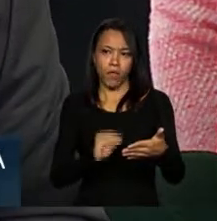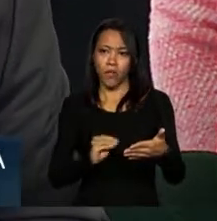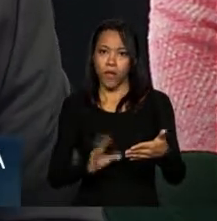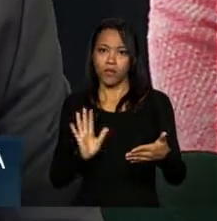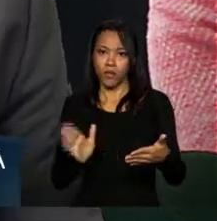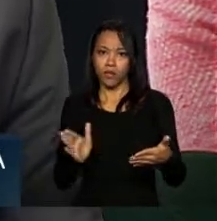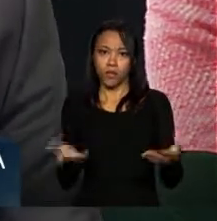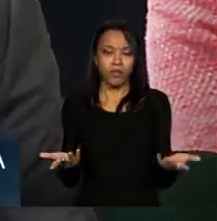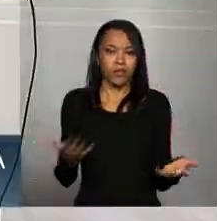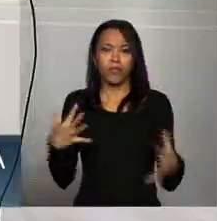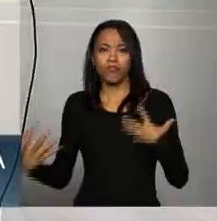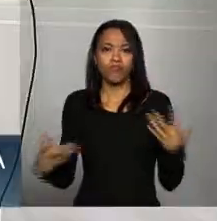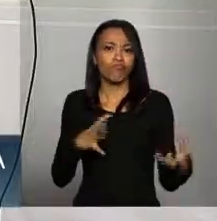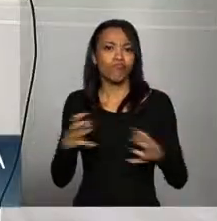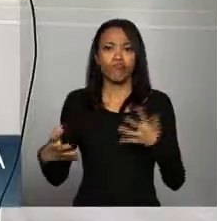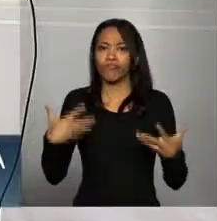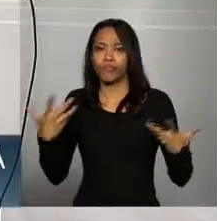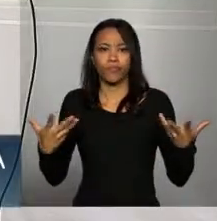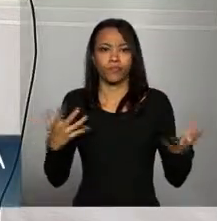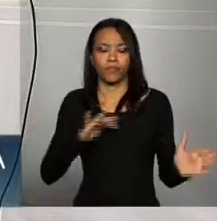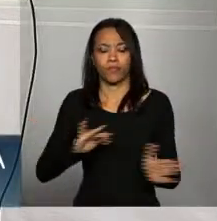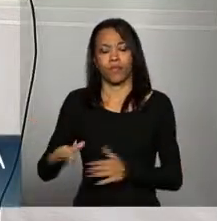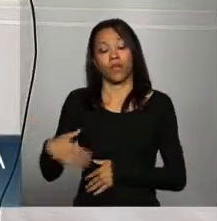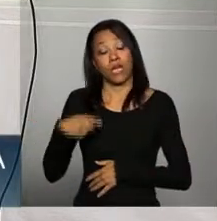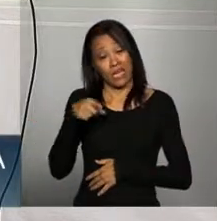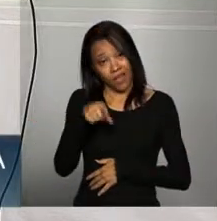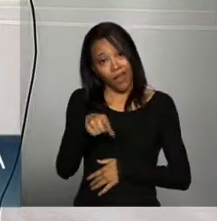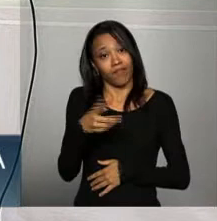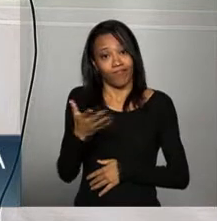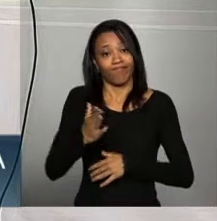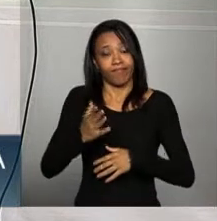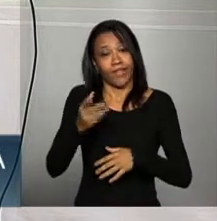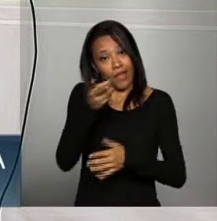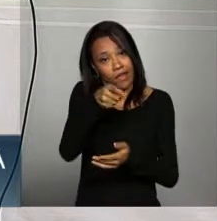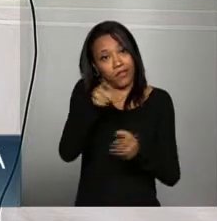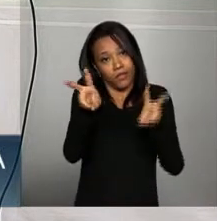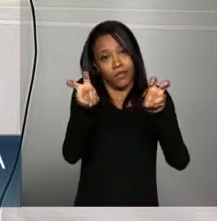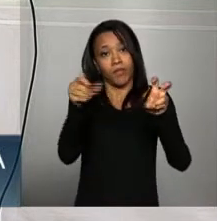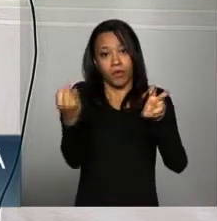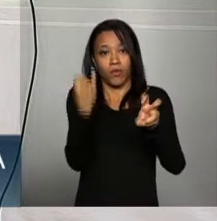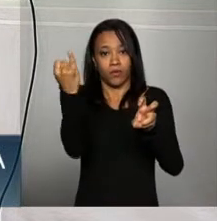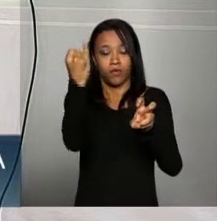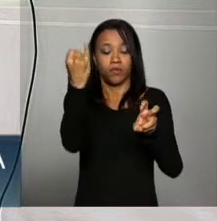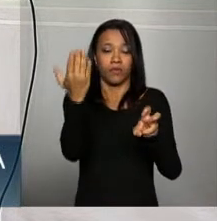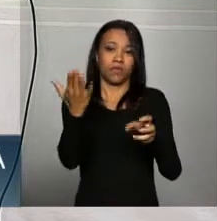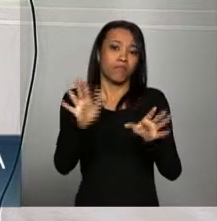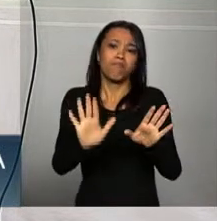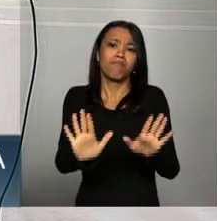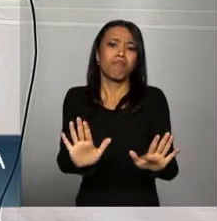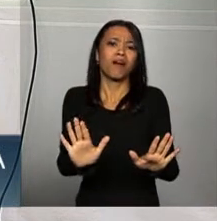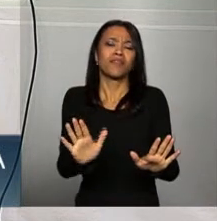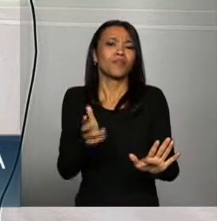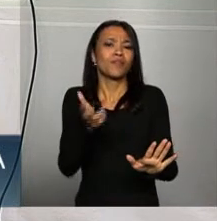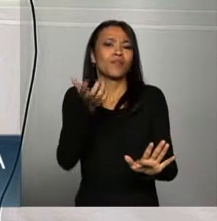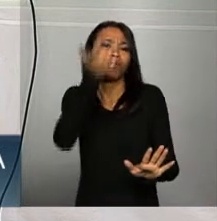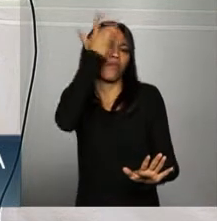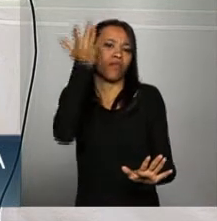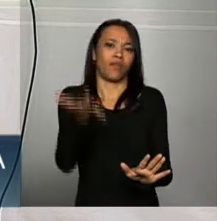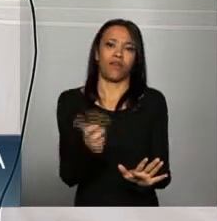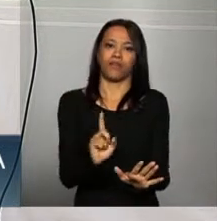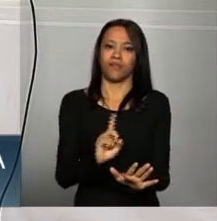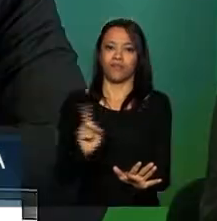assistência técnica? Não, esse é um assunto importante, realmente, mas não é tão fácil assim, está